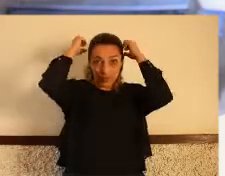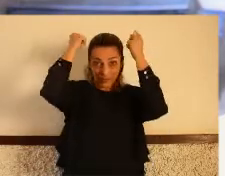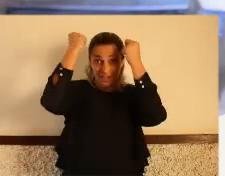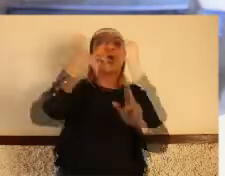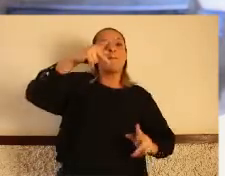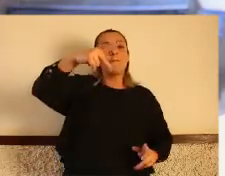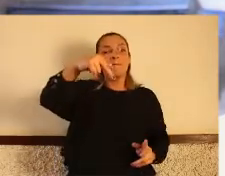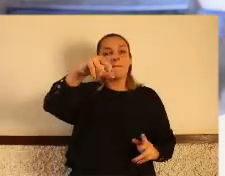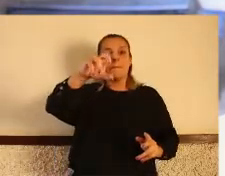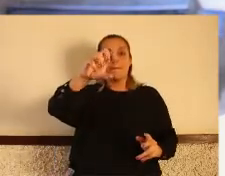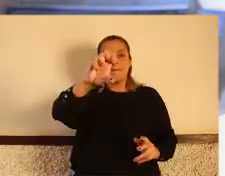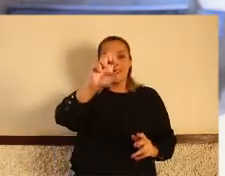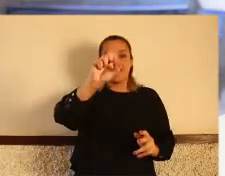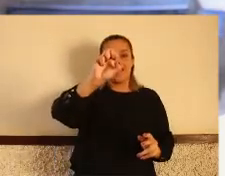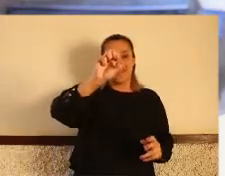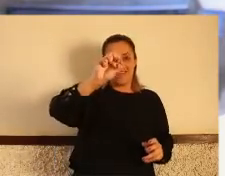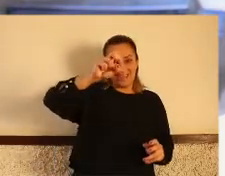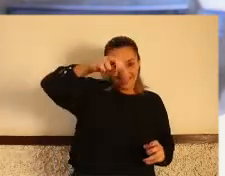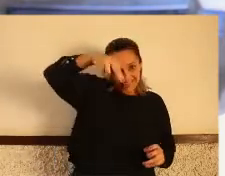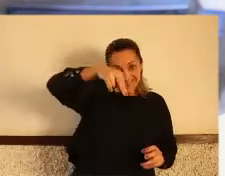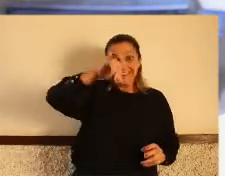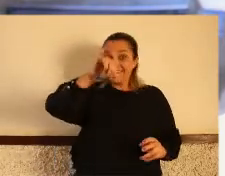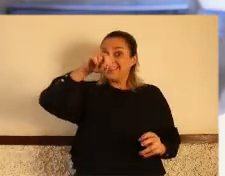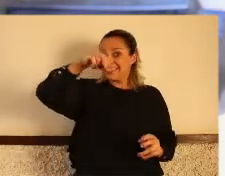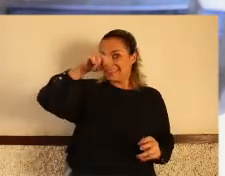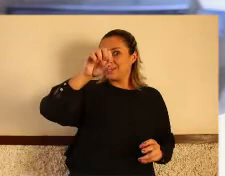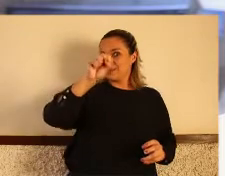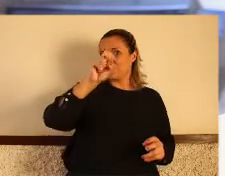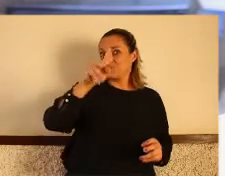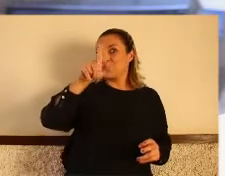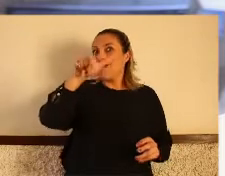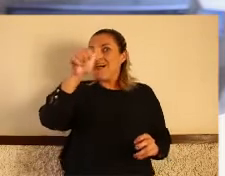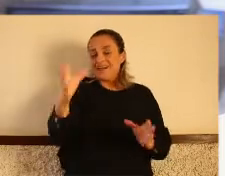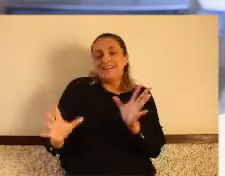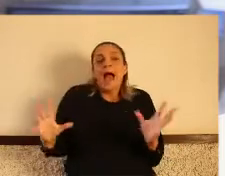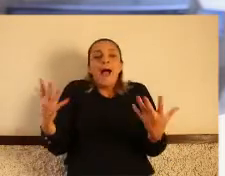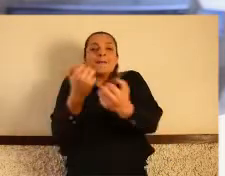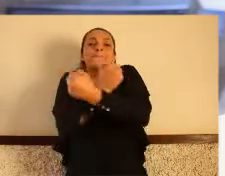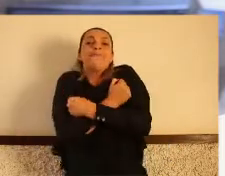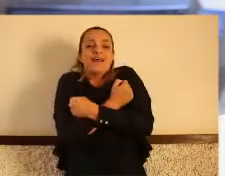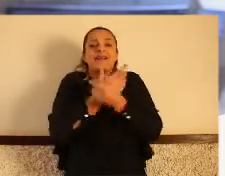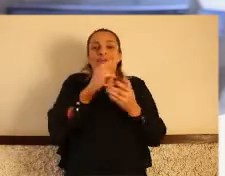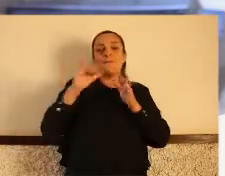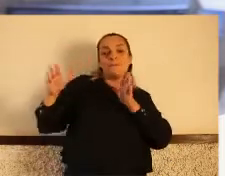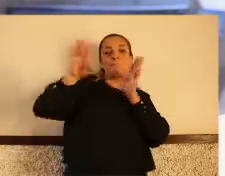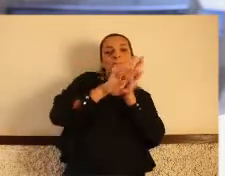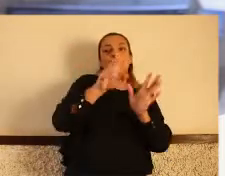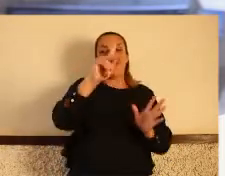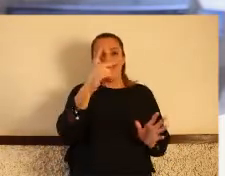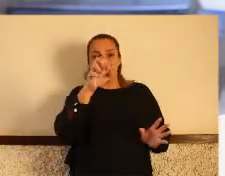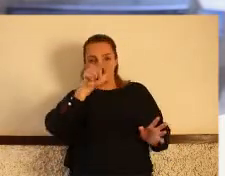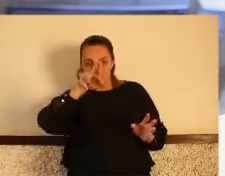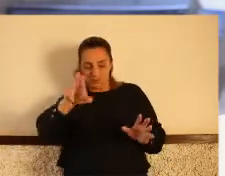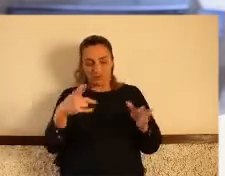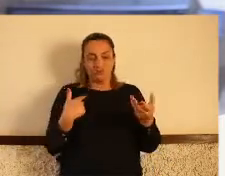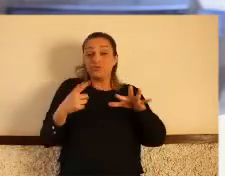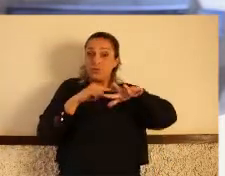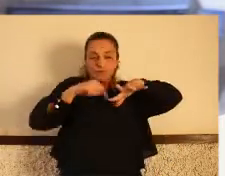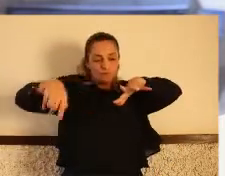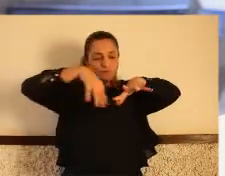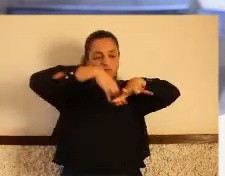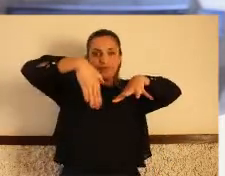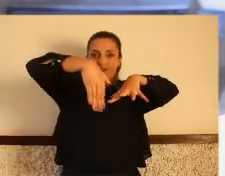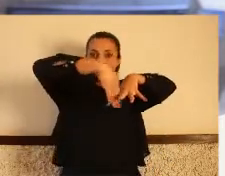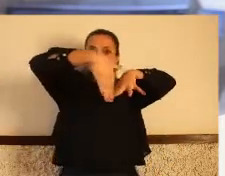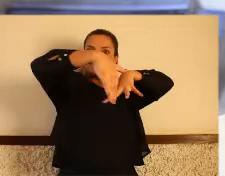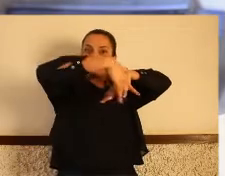representando, então, os dedos, como se fossem as penínsulas que abraçam o Mar Egeu, e os vãos aqui,